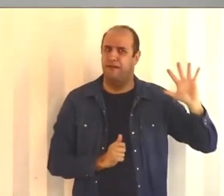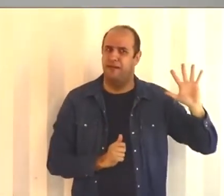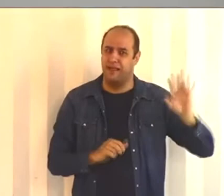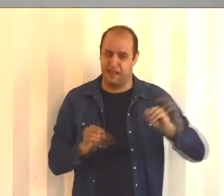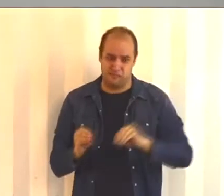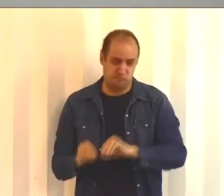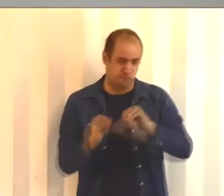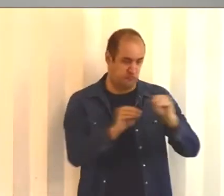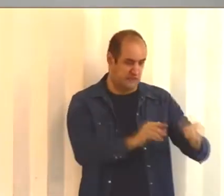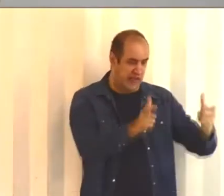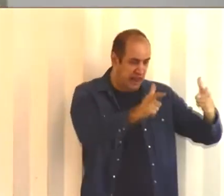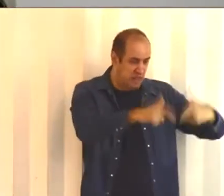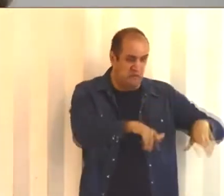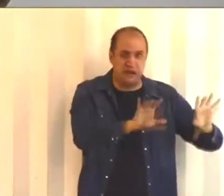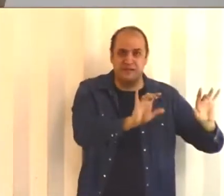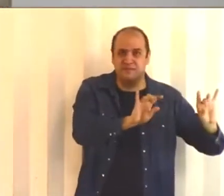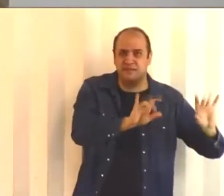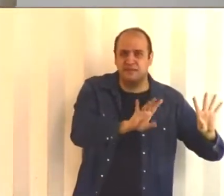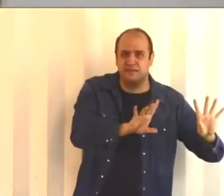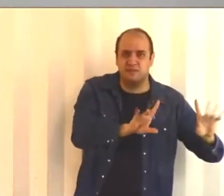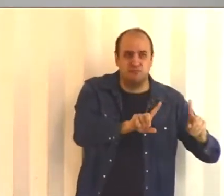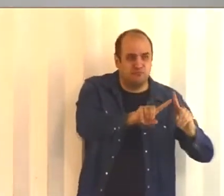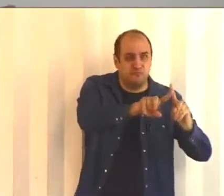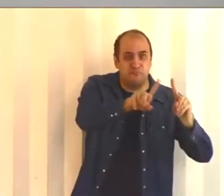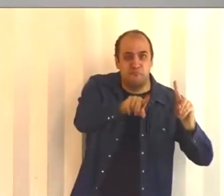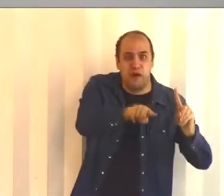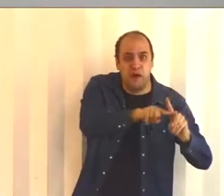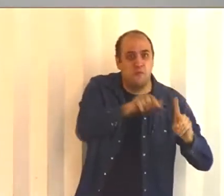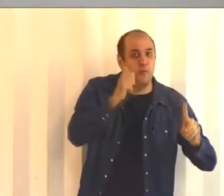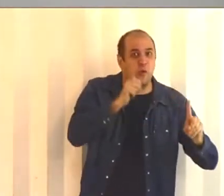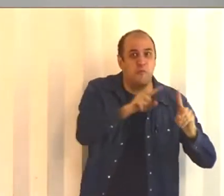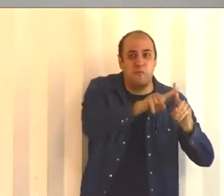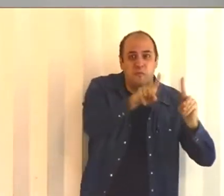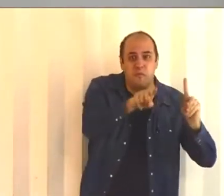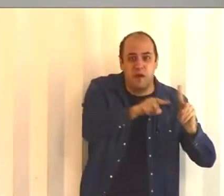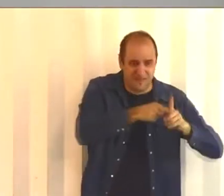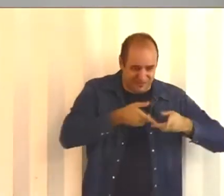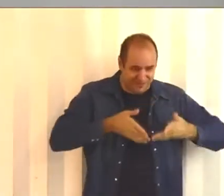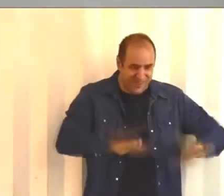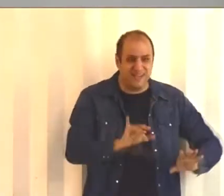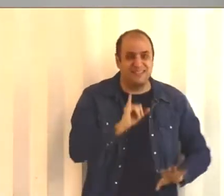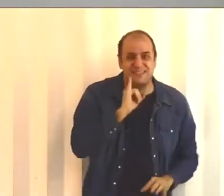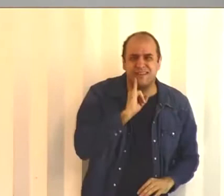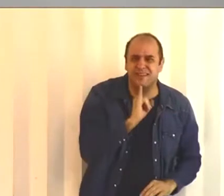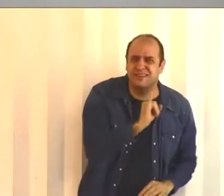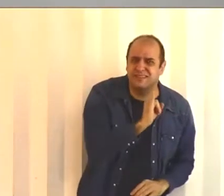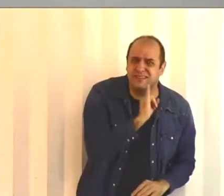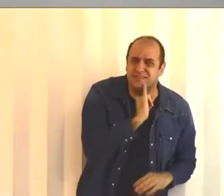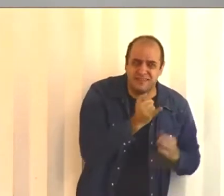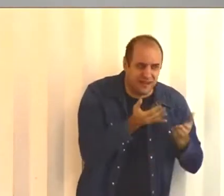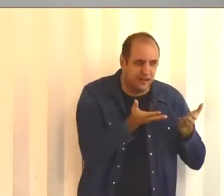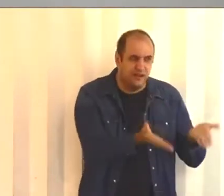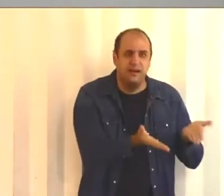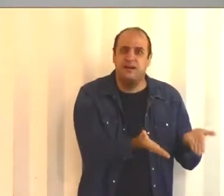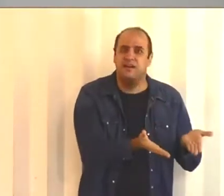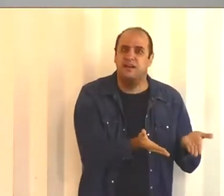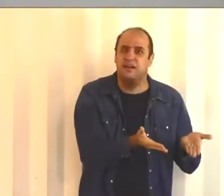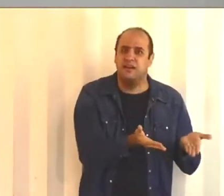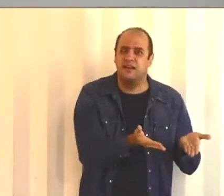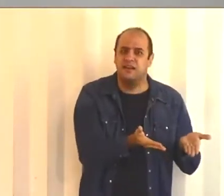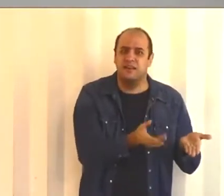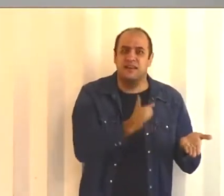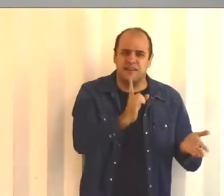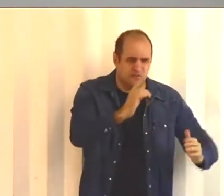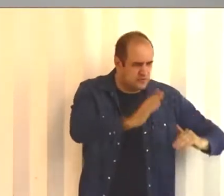terra desconhecida e faz frutificar a vida, dando Isaque como filho da aliança, se Deus